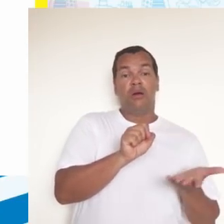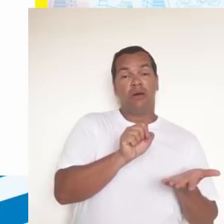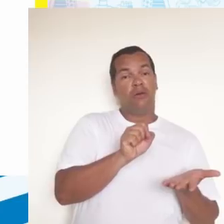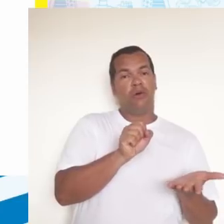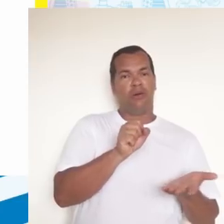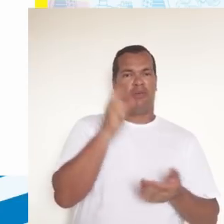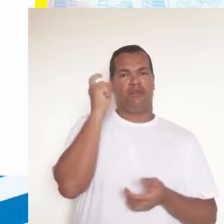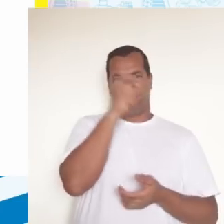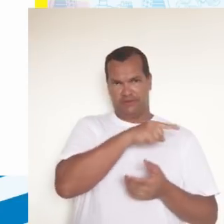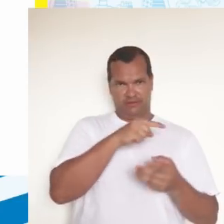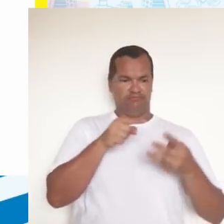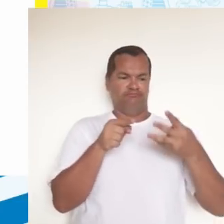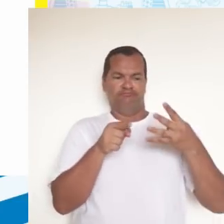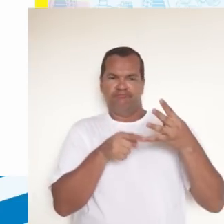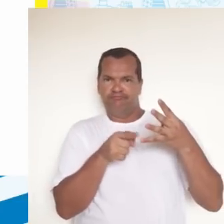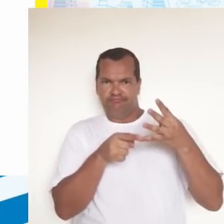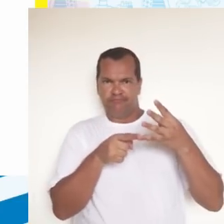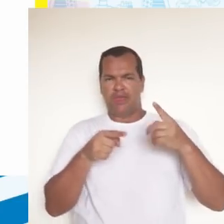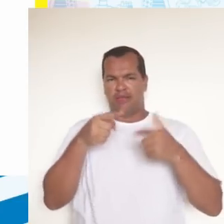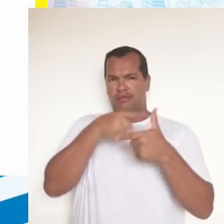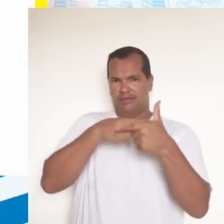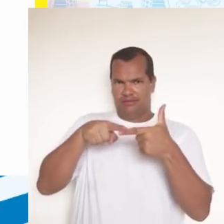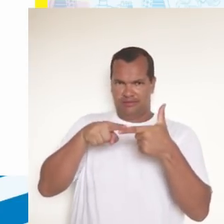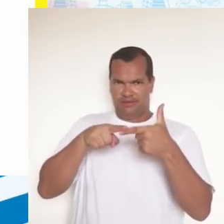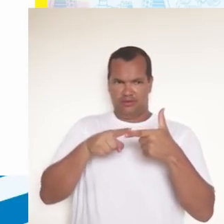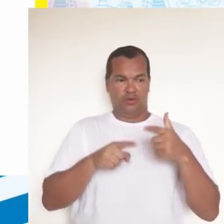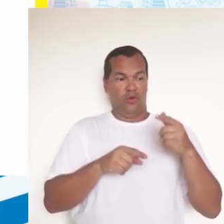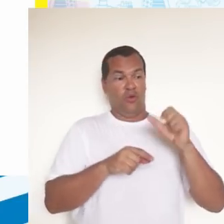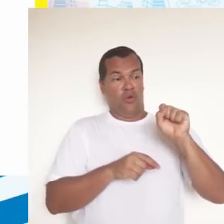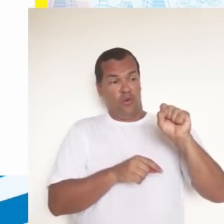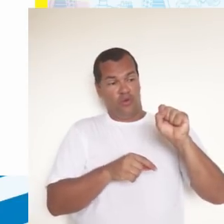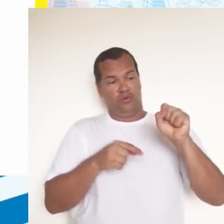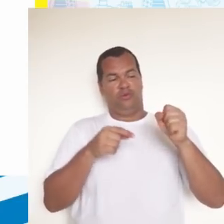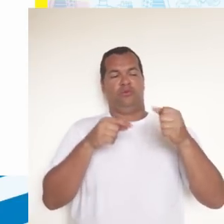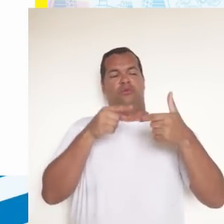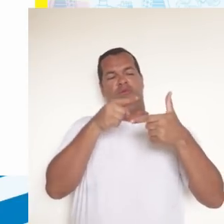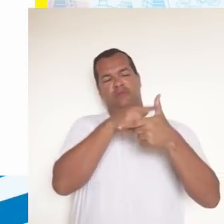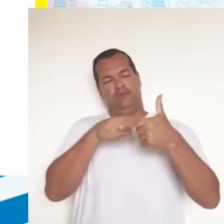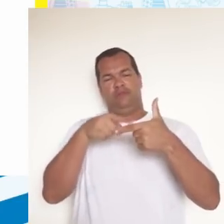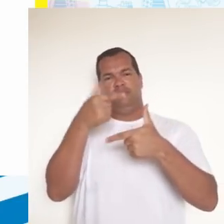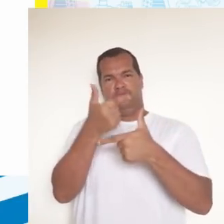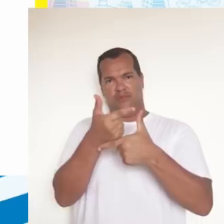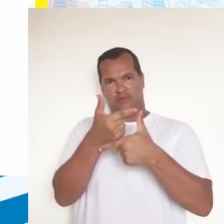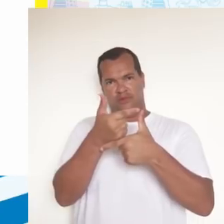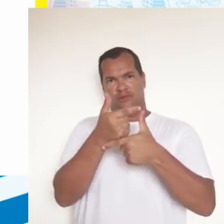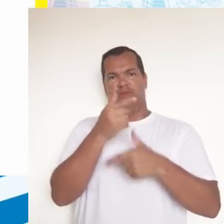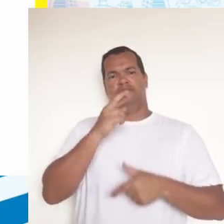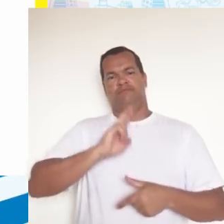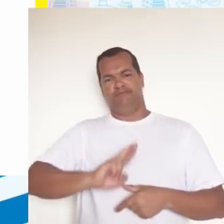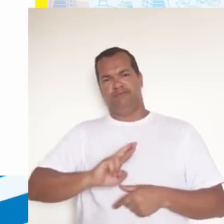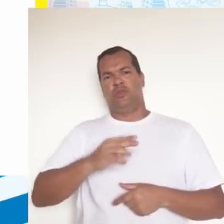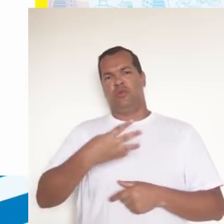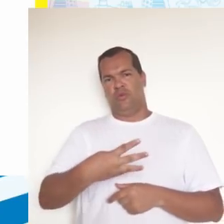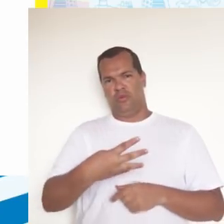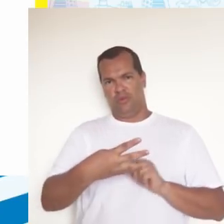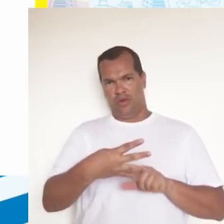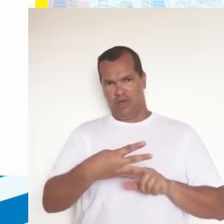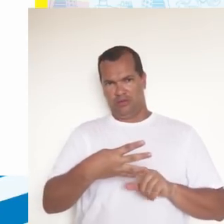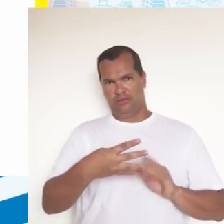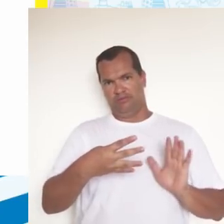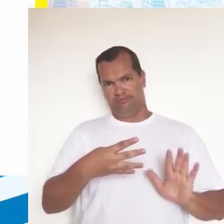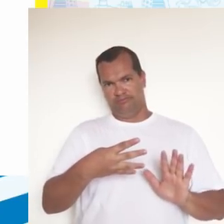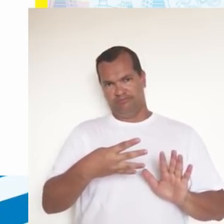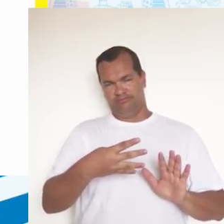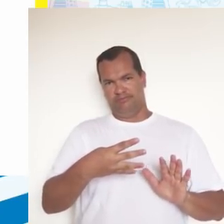complexa? Exatamente, a divisão. Então 8 dividido por 2, nós temos ali como resultado 4,